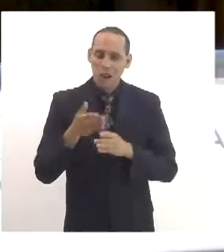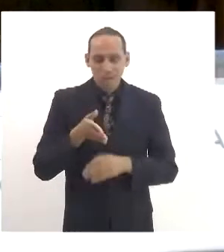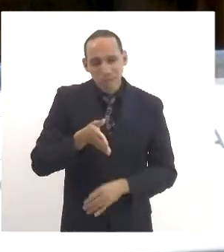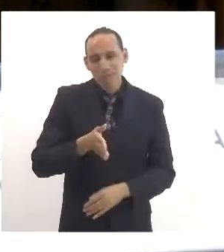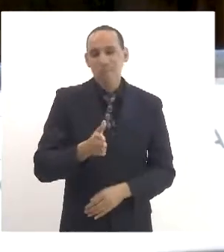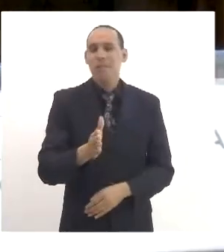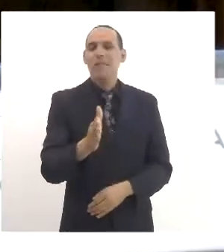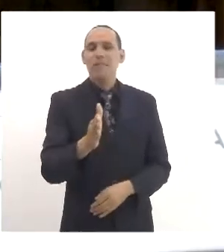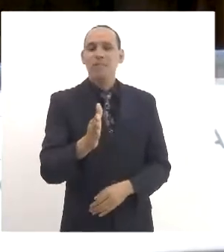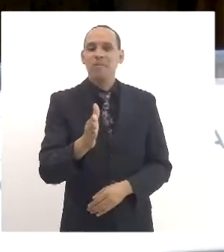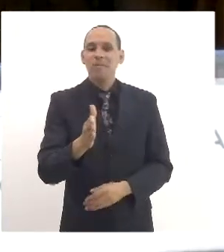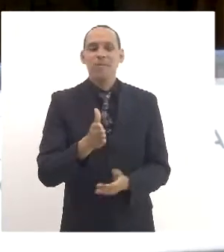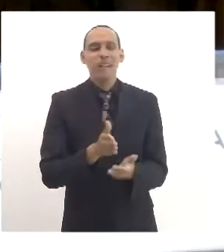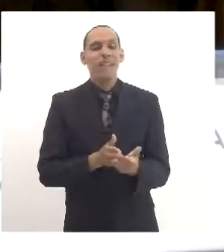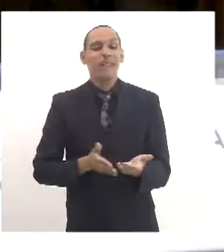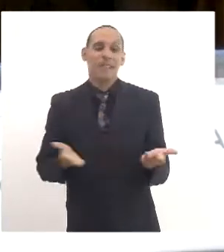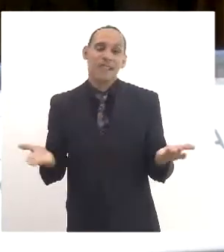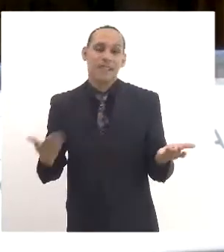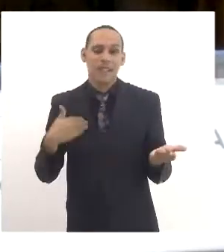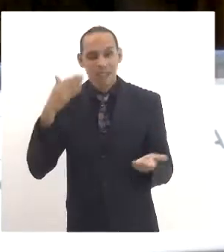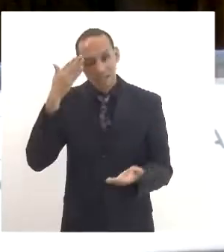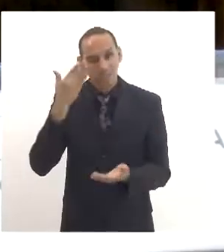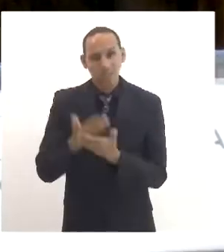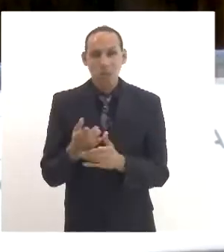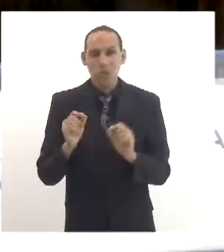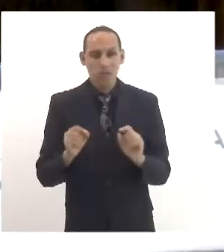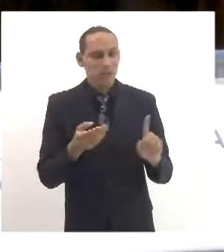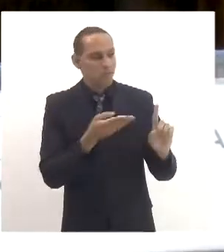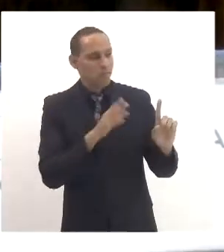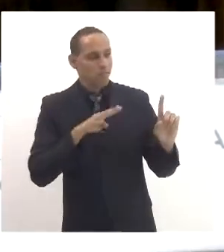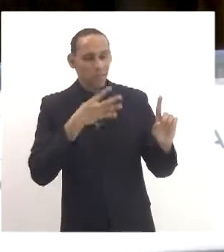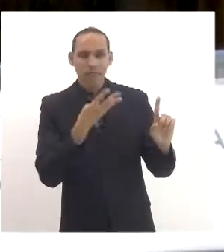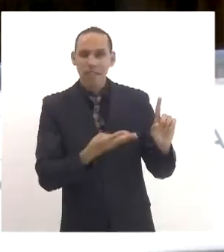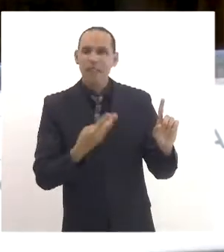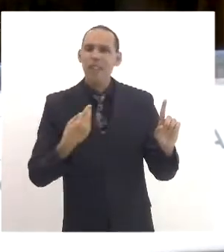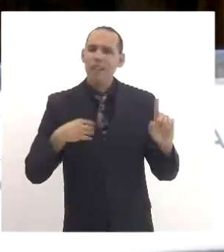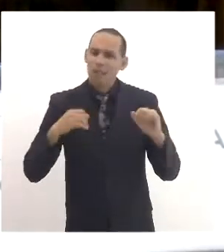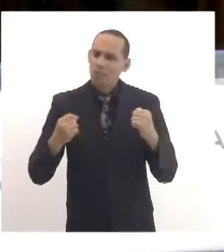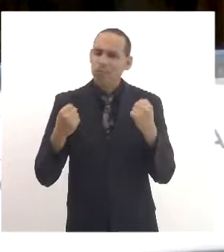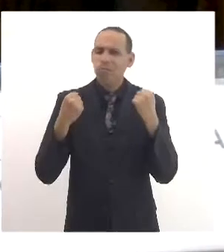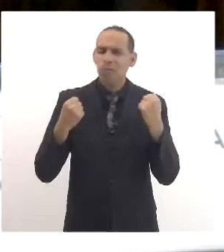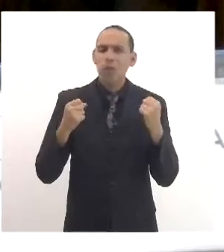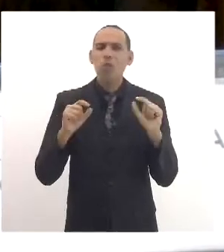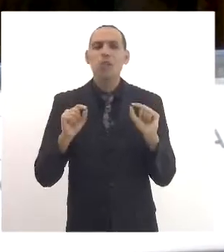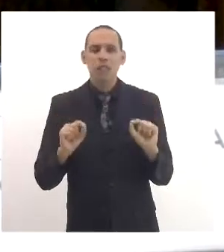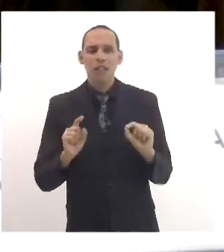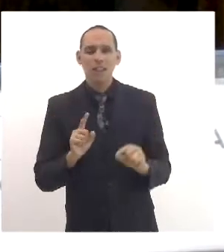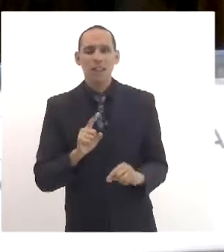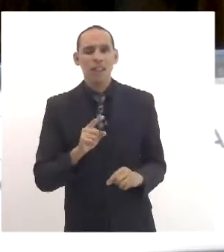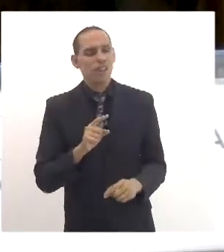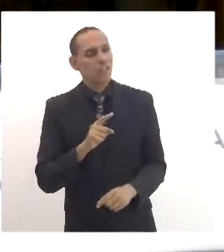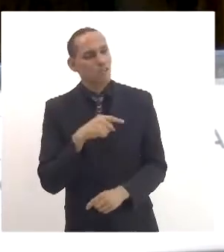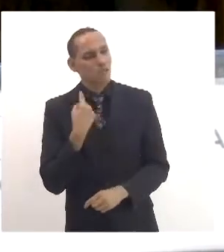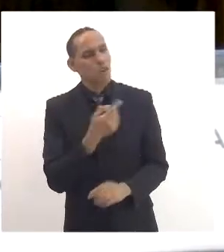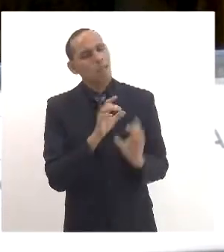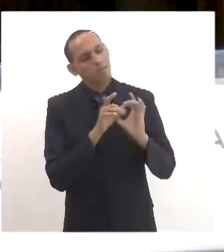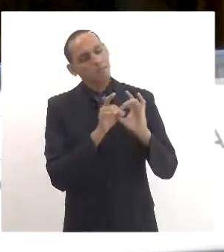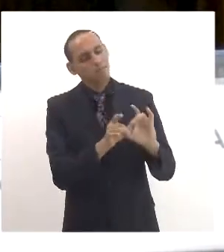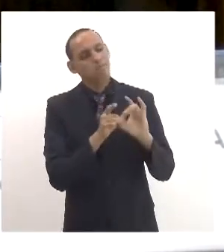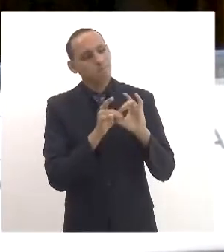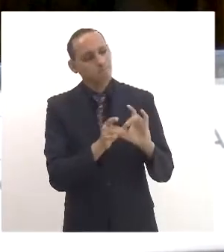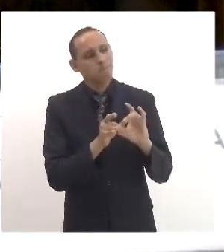Então, creio que, além de homenageá-lo, quero fortalecer aqui os nossos vínculos